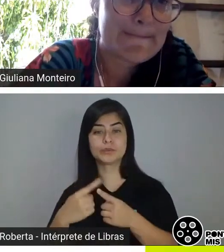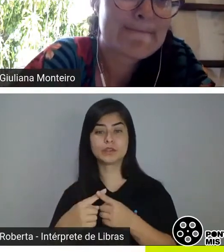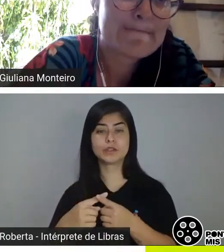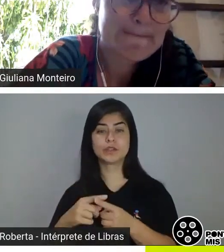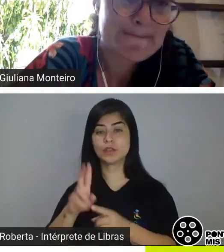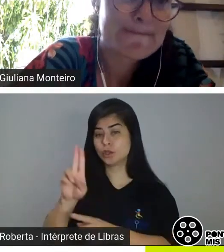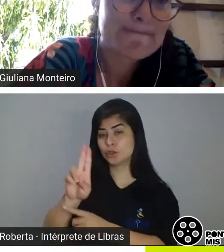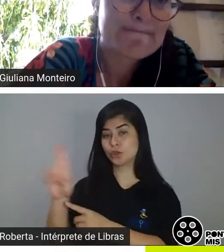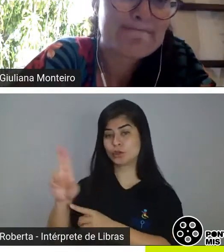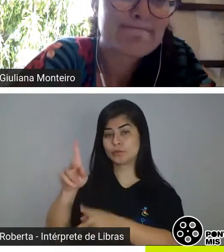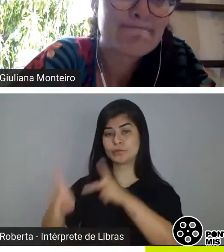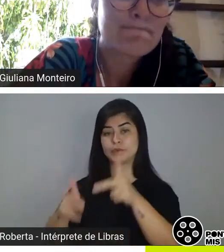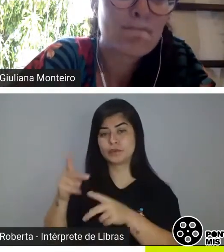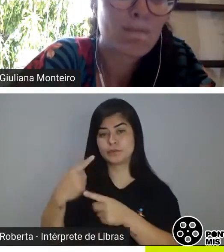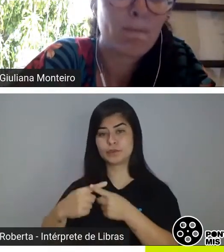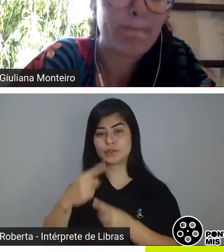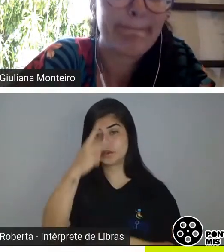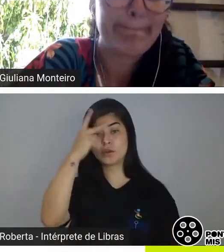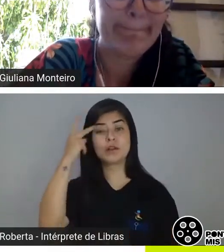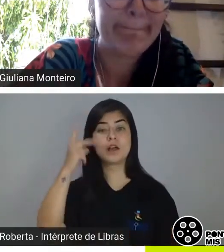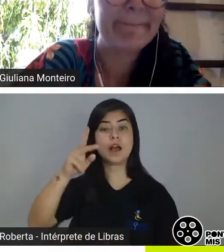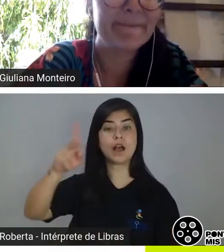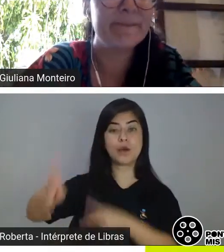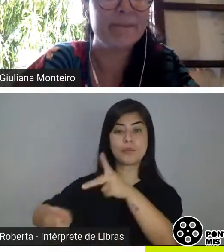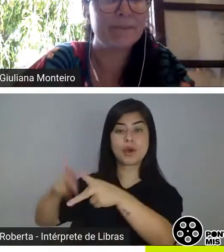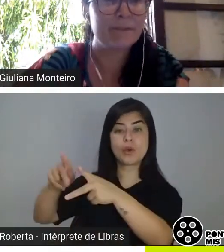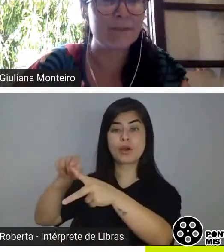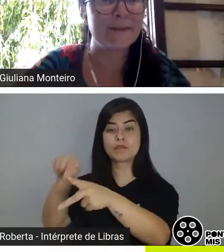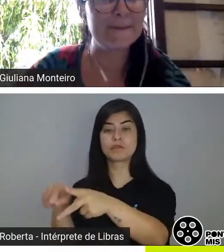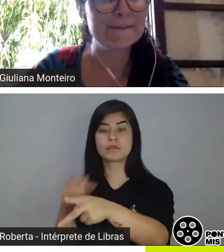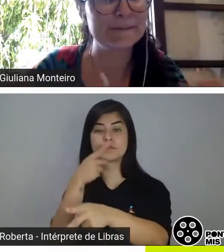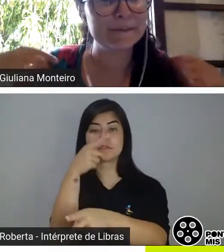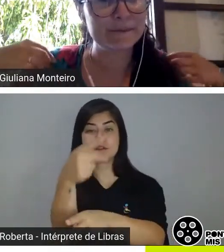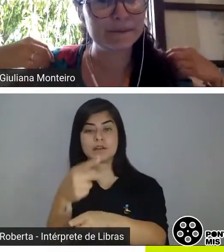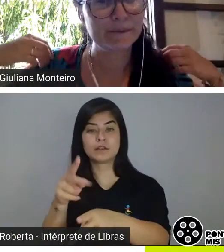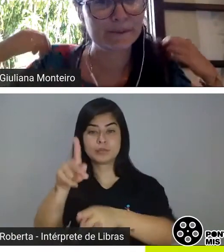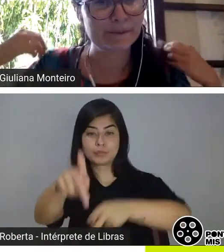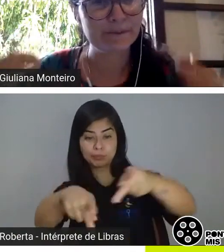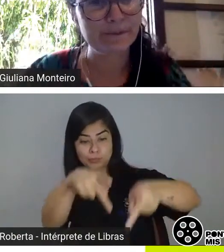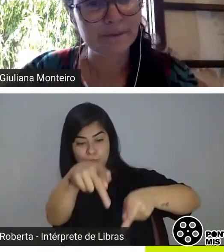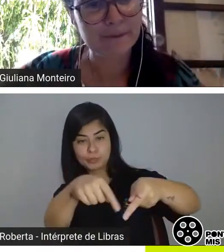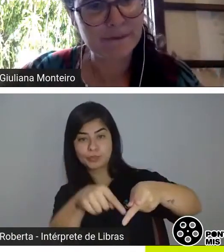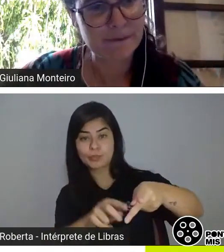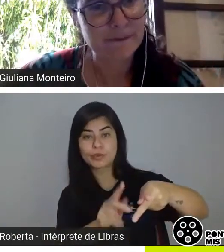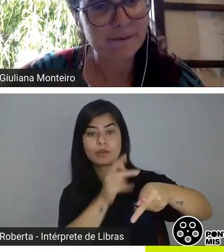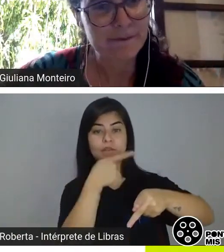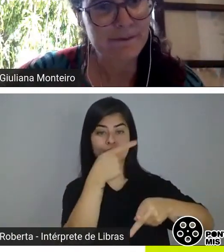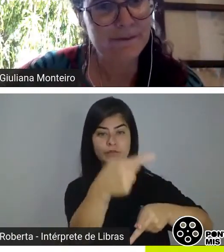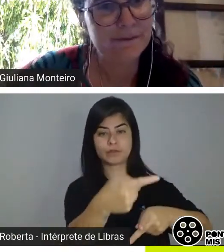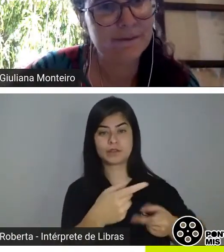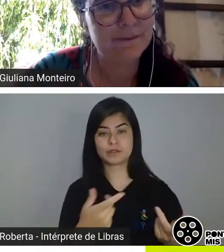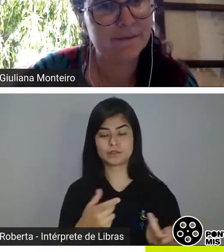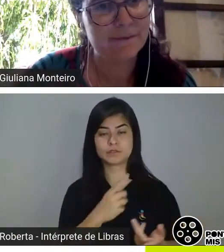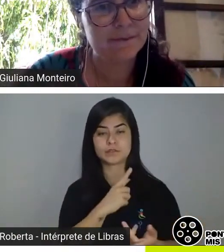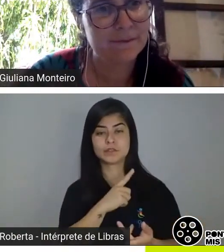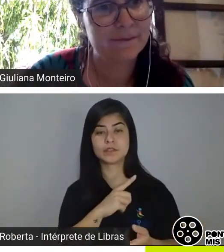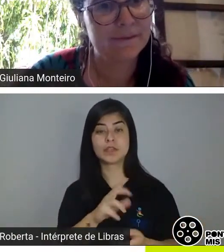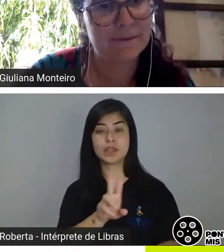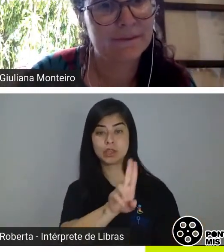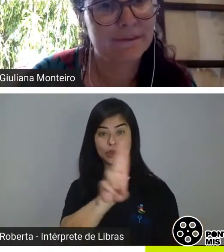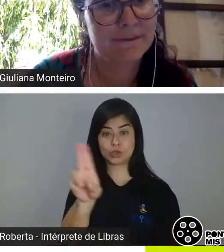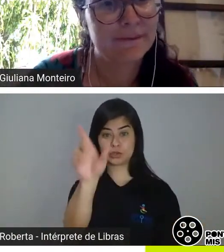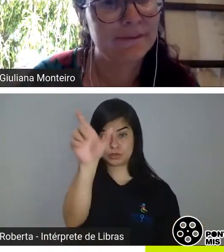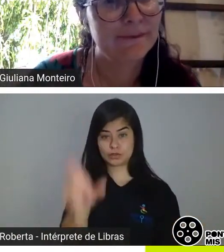todo mundo fala o povo, diz isso, o povo fala aquilo. Muita gente vê uma câmera e fala em nome do povo,